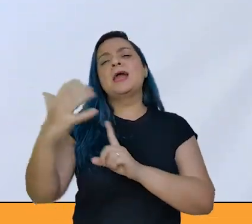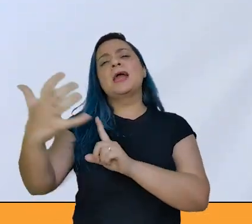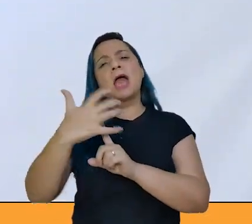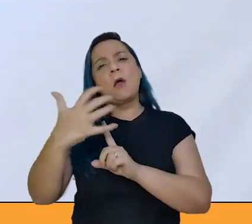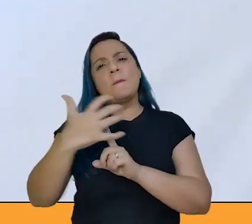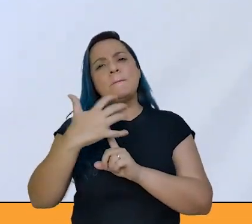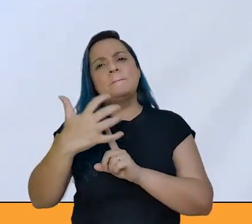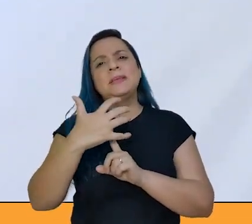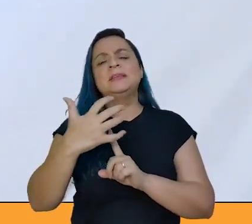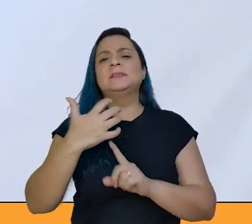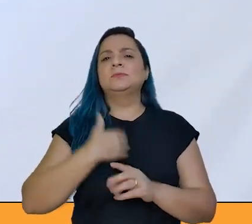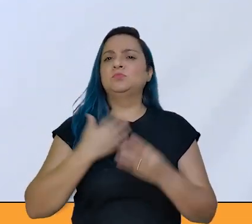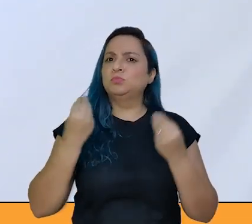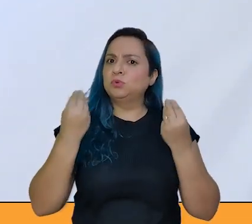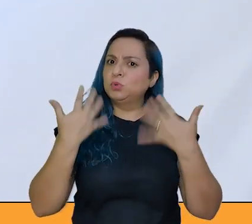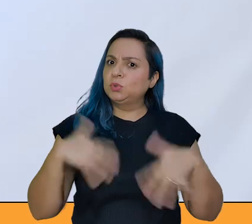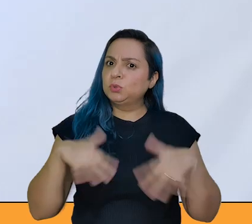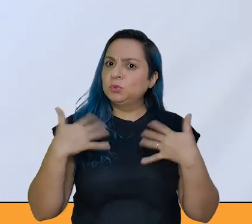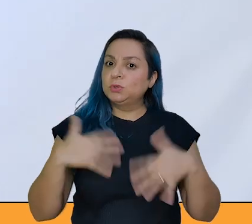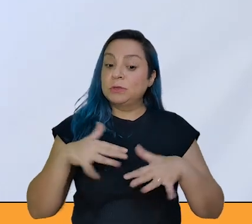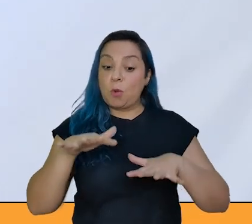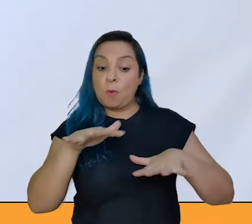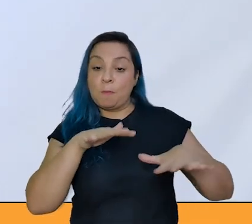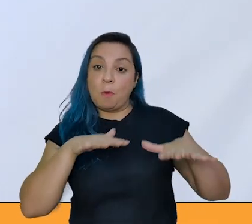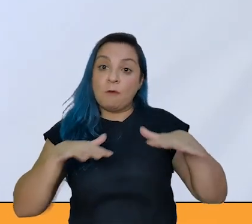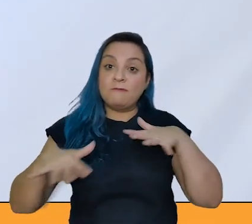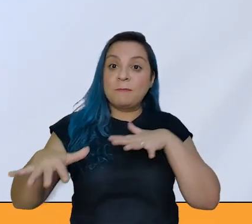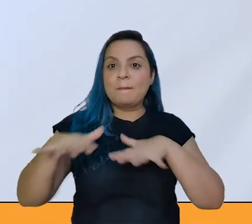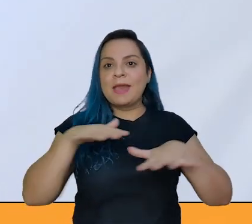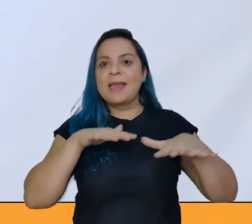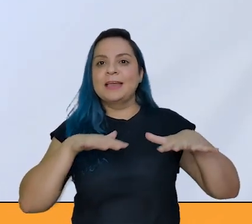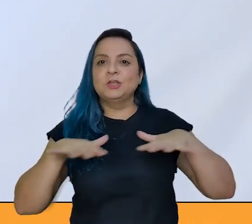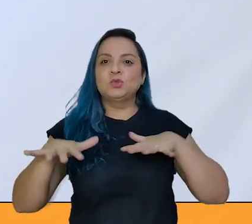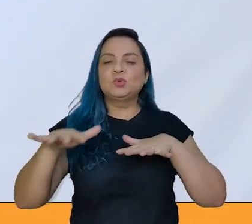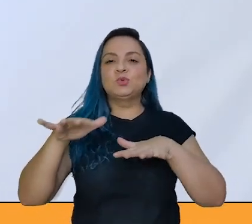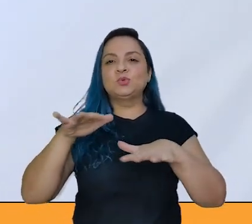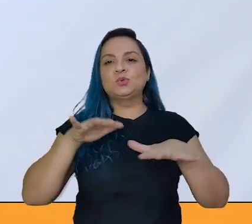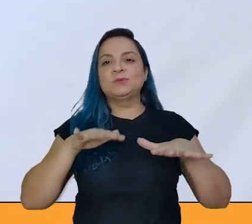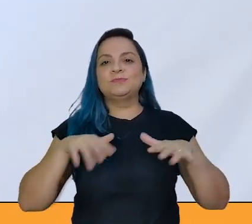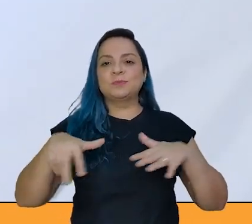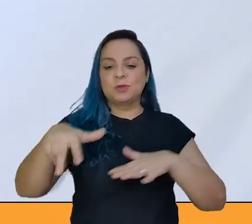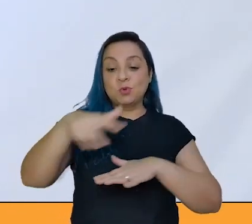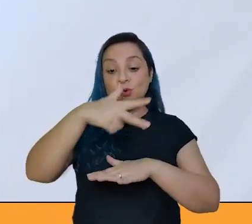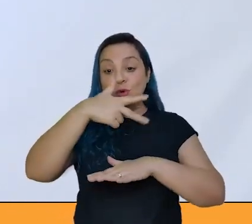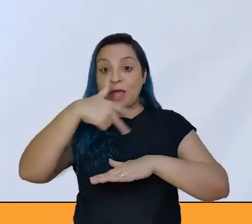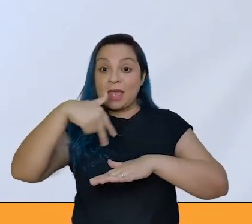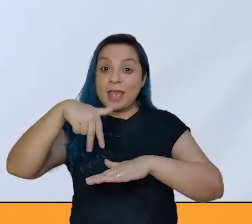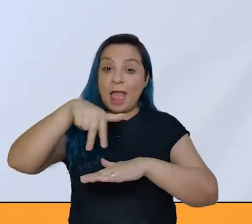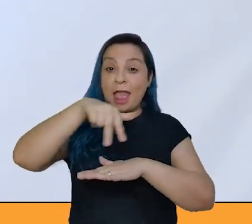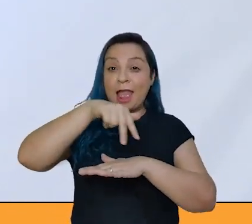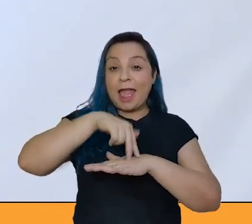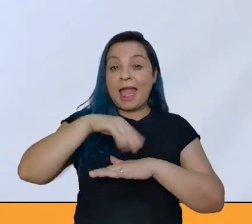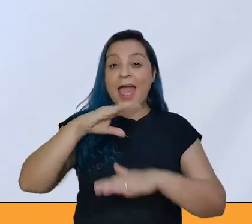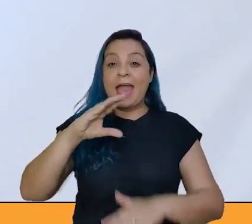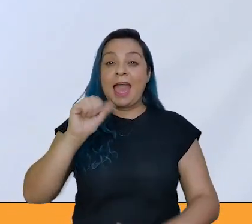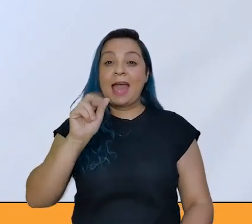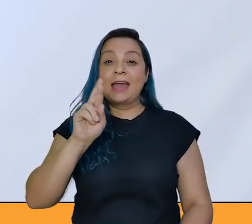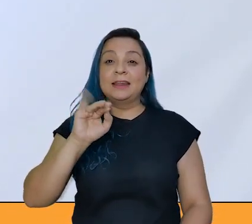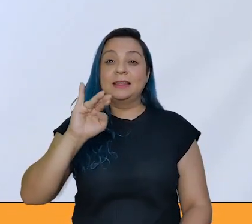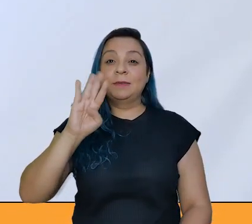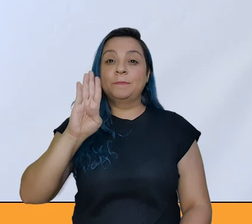inspira bastante são os movimentos de dança caribenha,